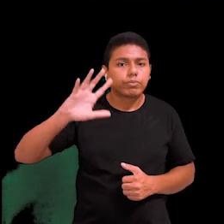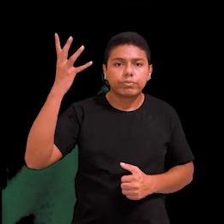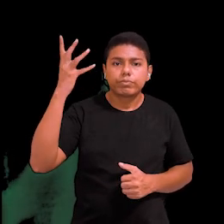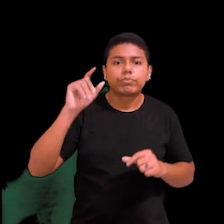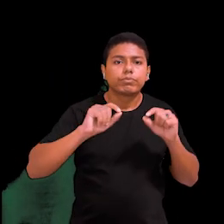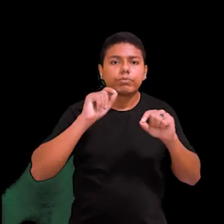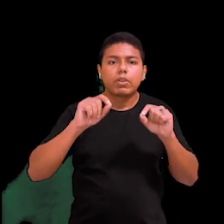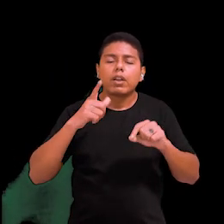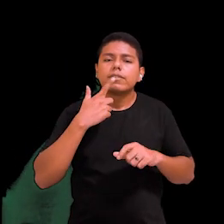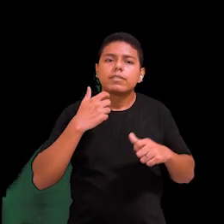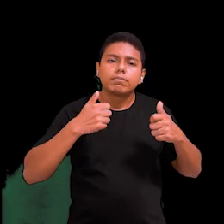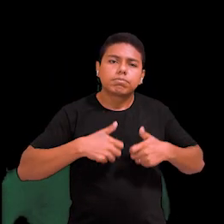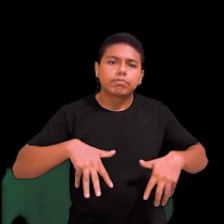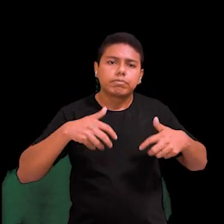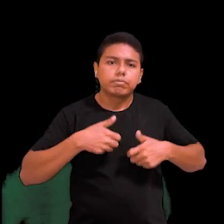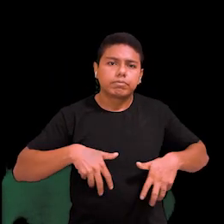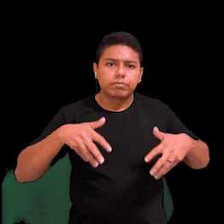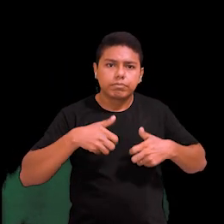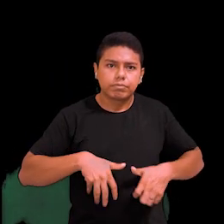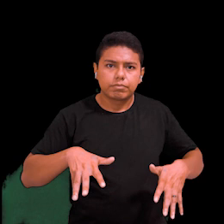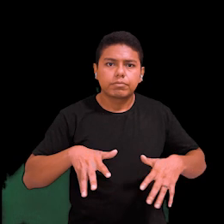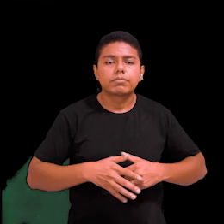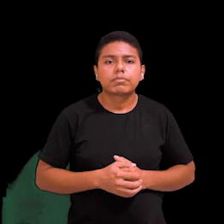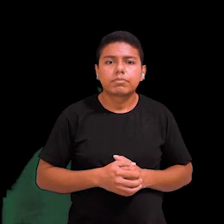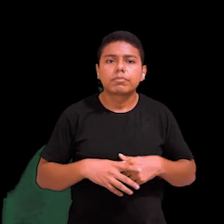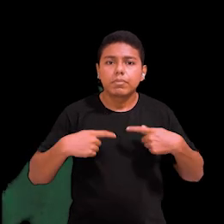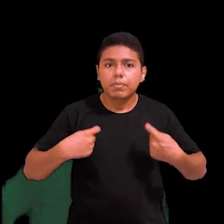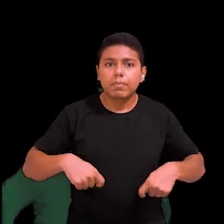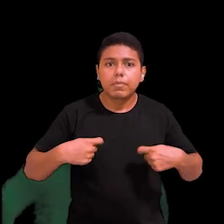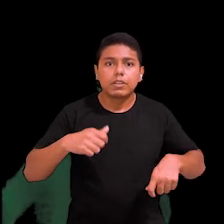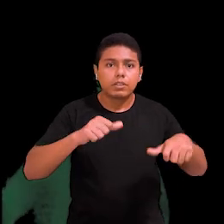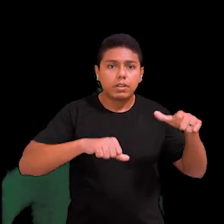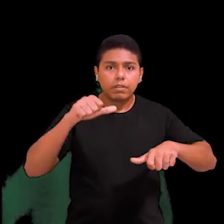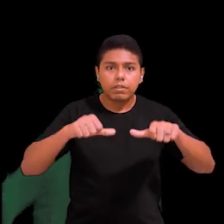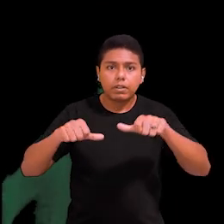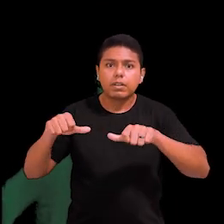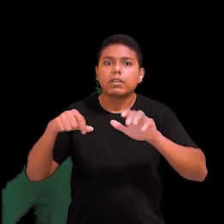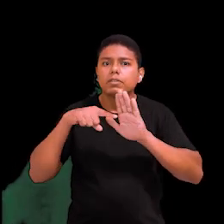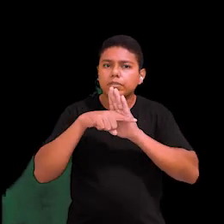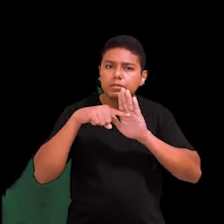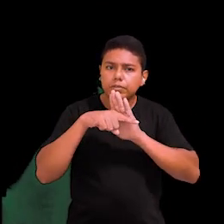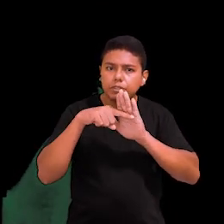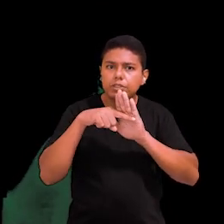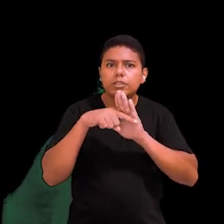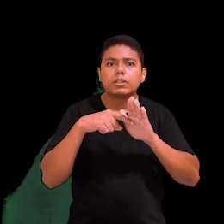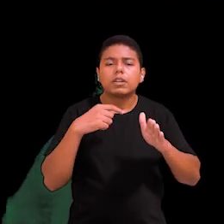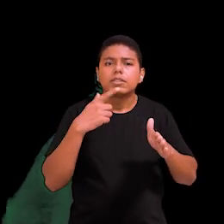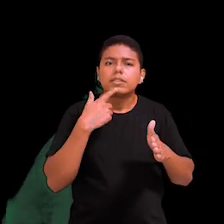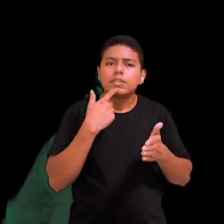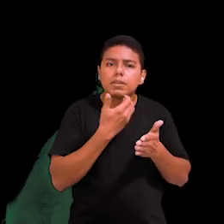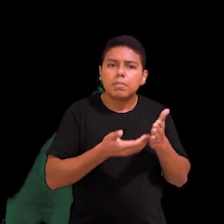Uma outra intercorrência no puerpério são as hemorragias. Então, é necessário avaliar